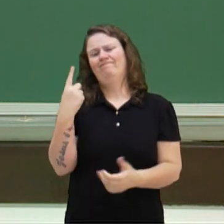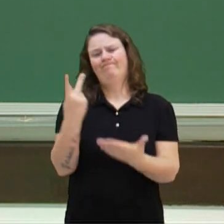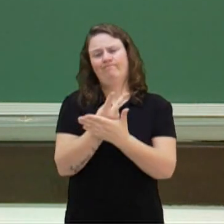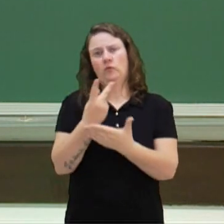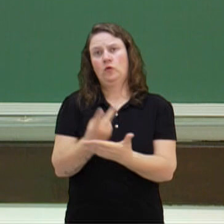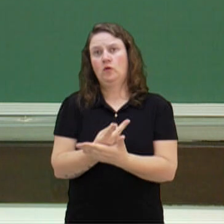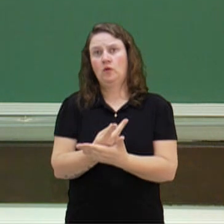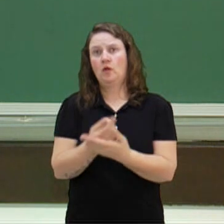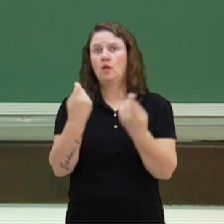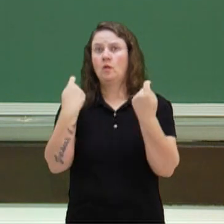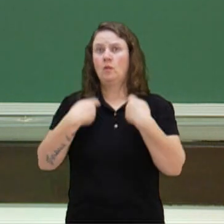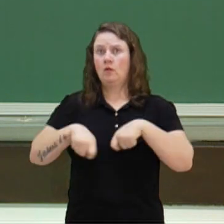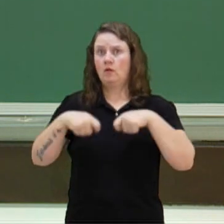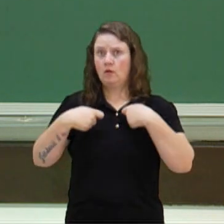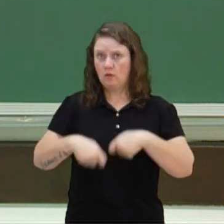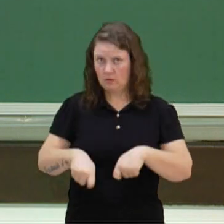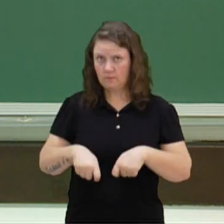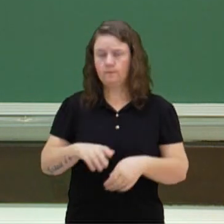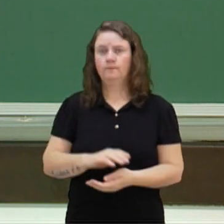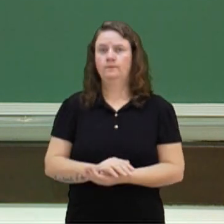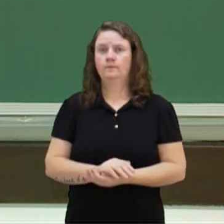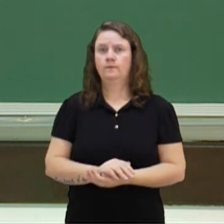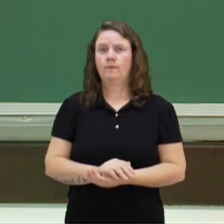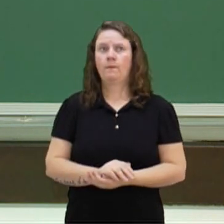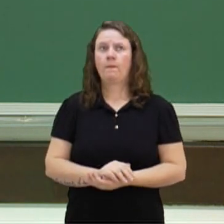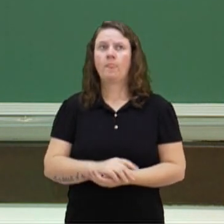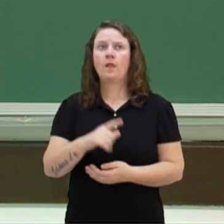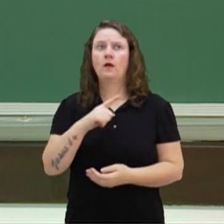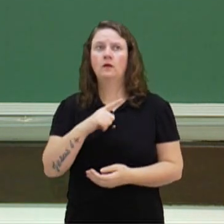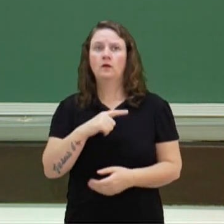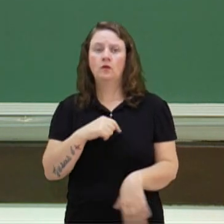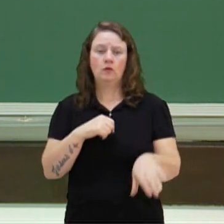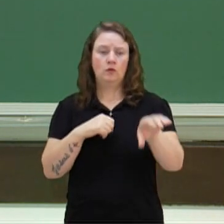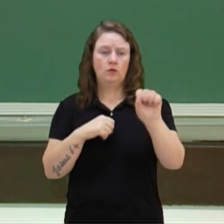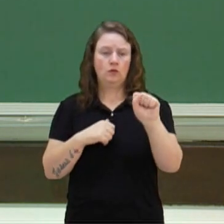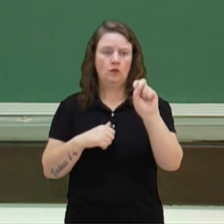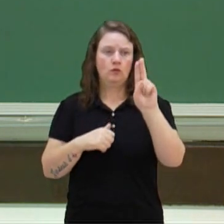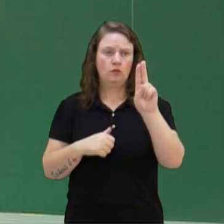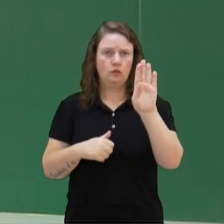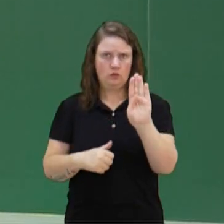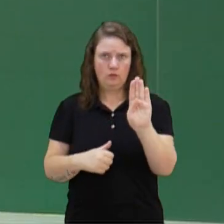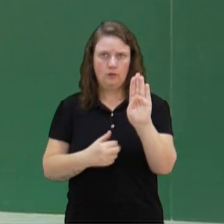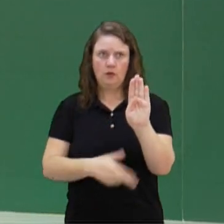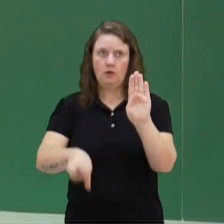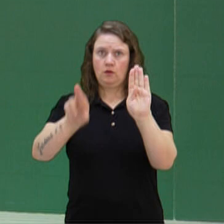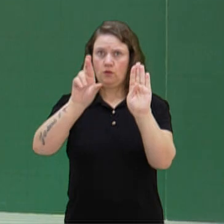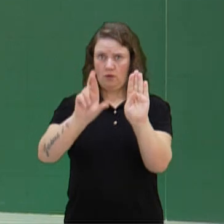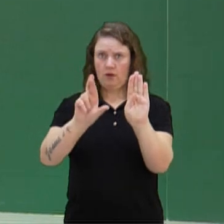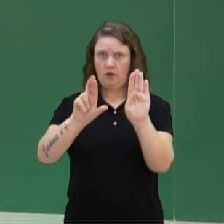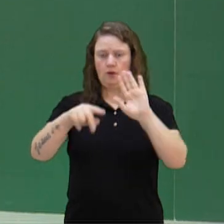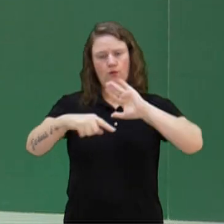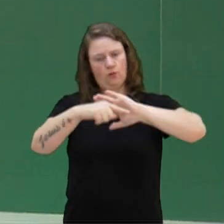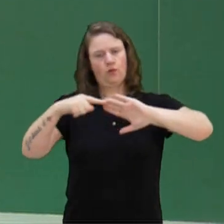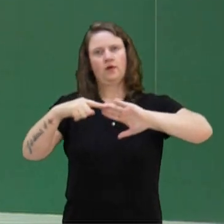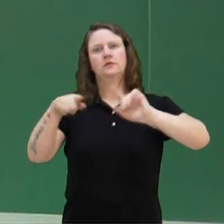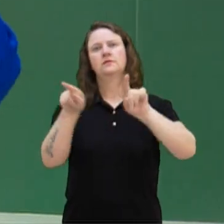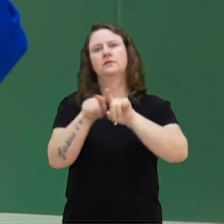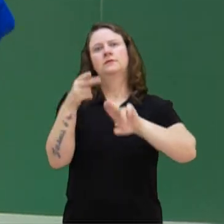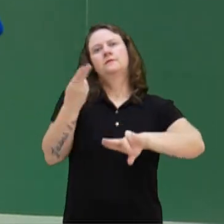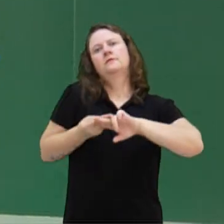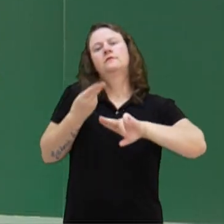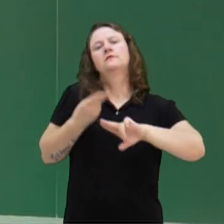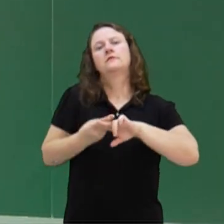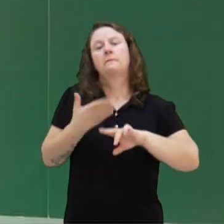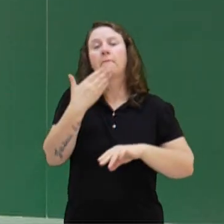uso, quando eu tiver o sub e o R, eu uso também o hífen, para ficar